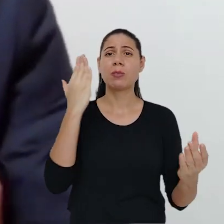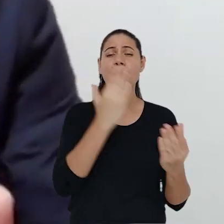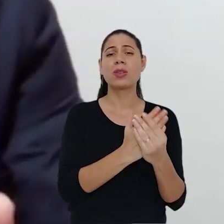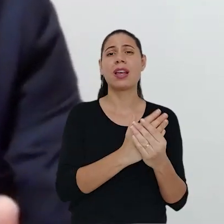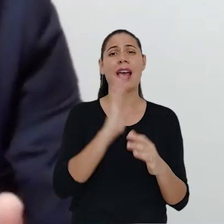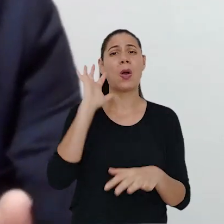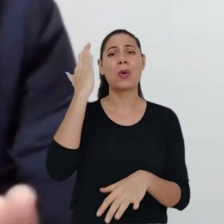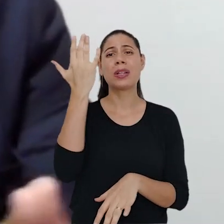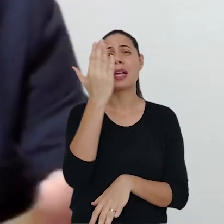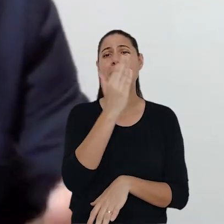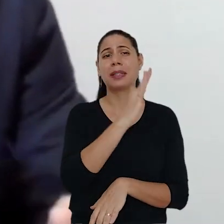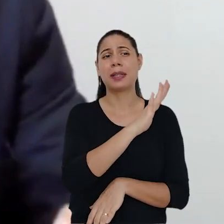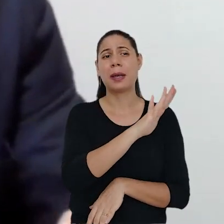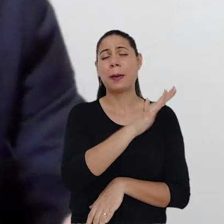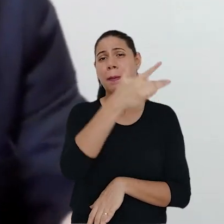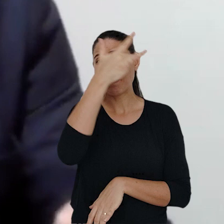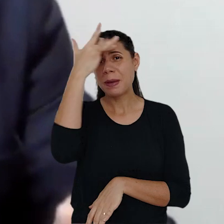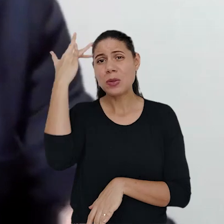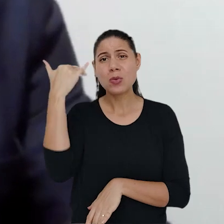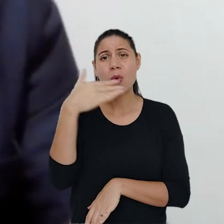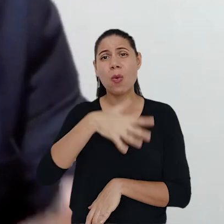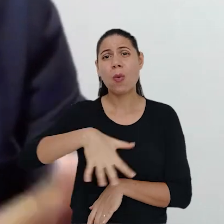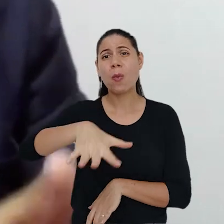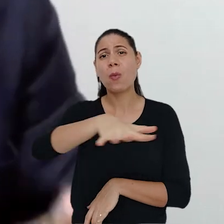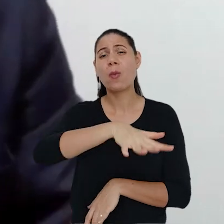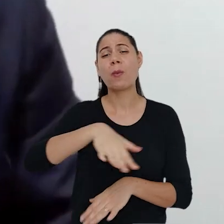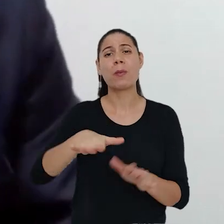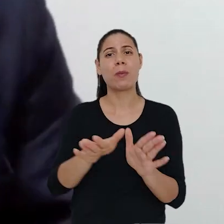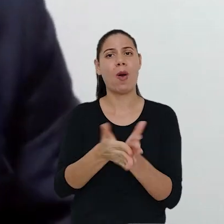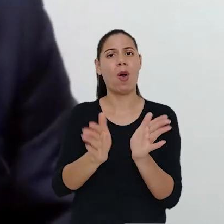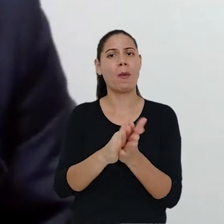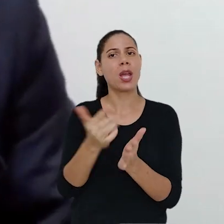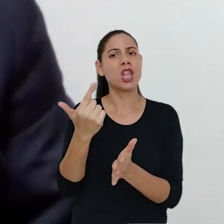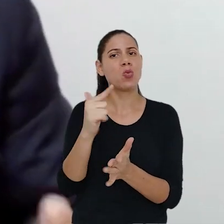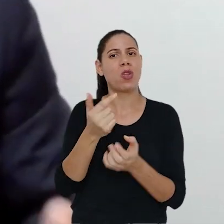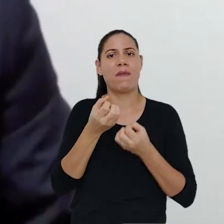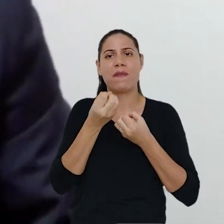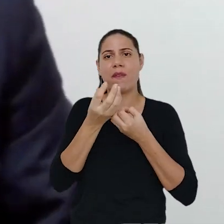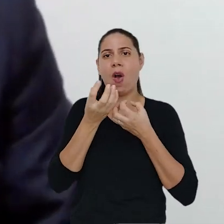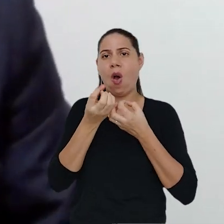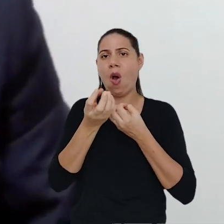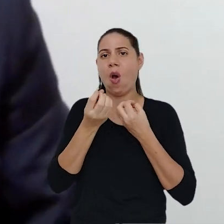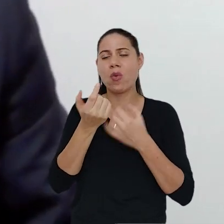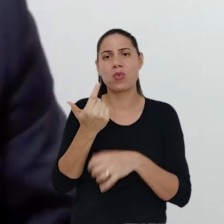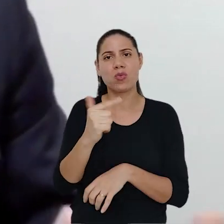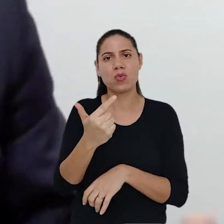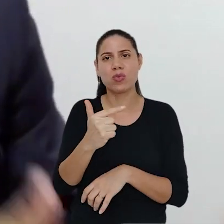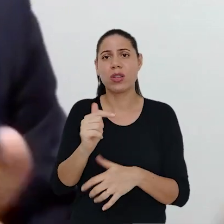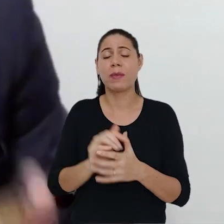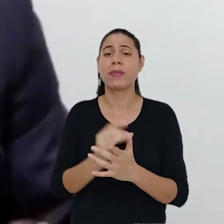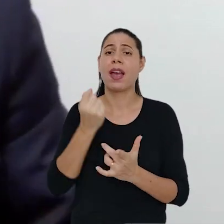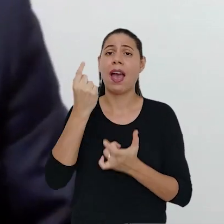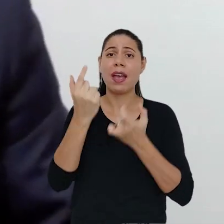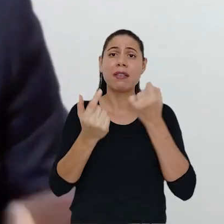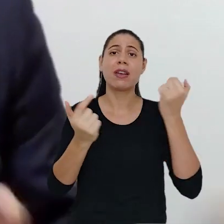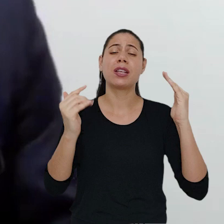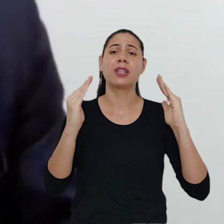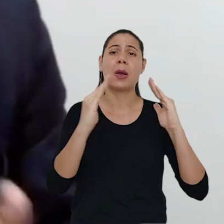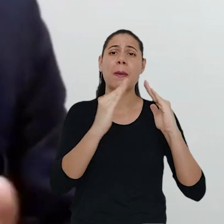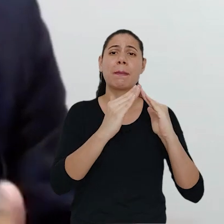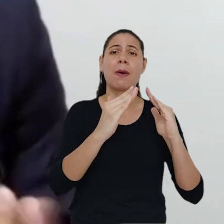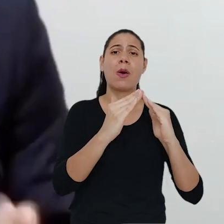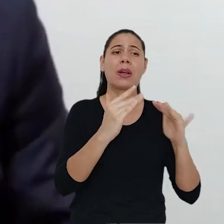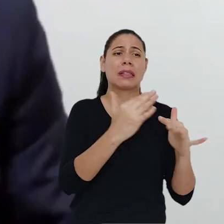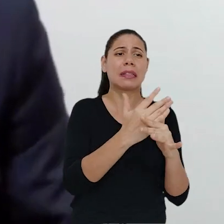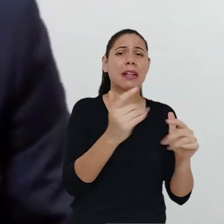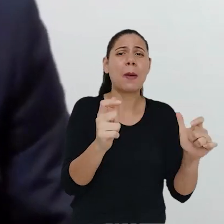acontecem com pessoas que são pobres e que têm pouco conhecimento. Na maioria das vezes, que moram até em cidades pequenas